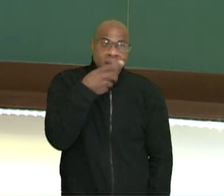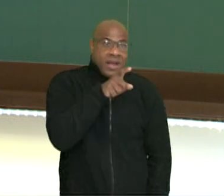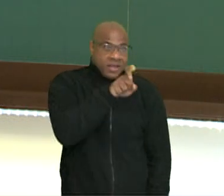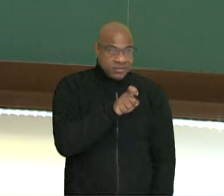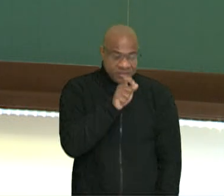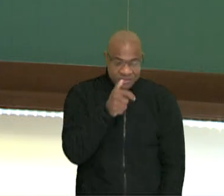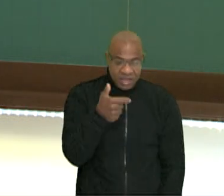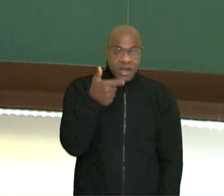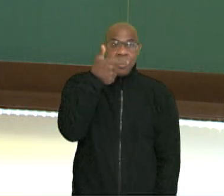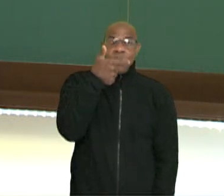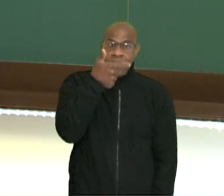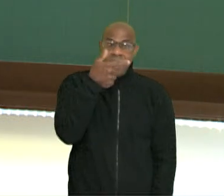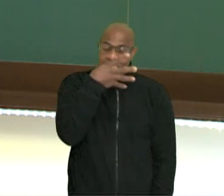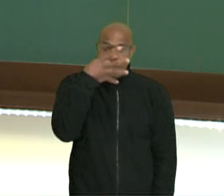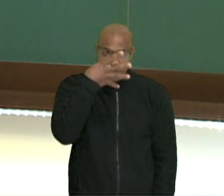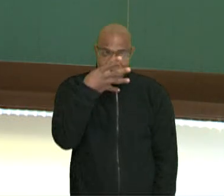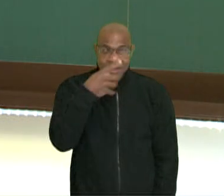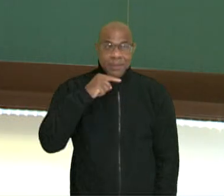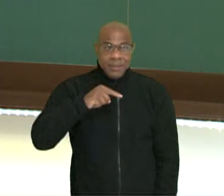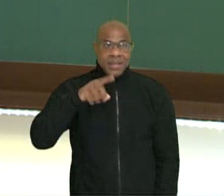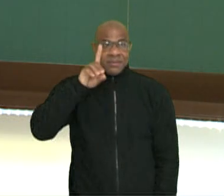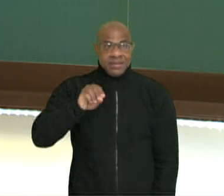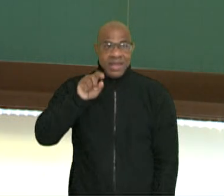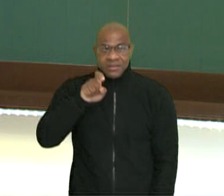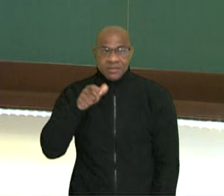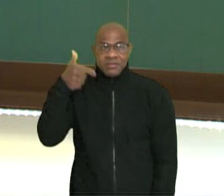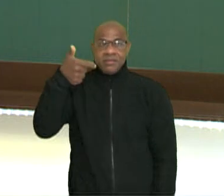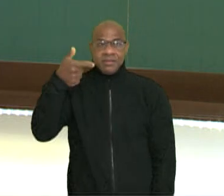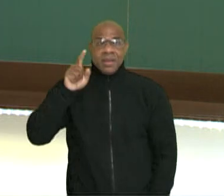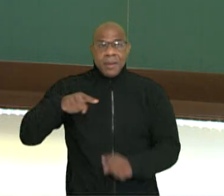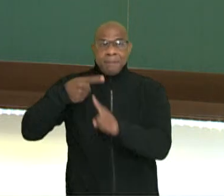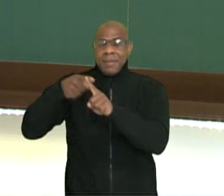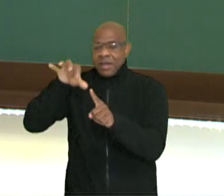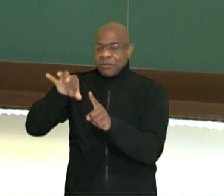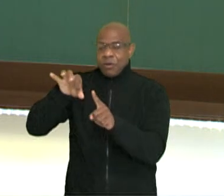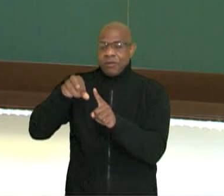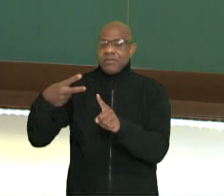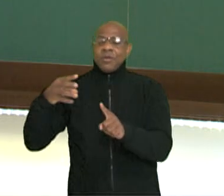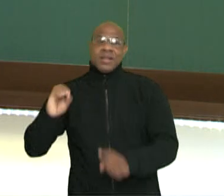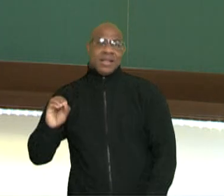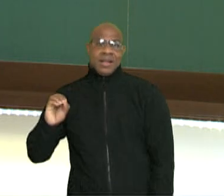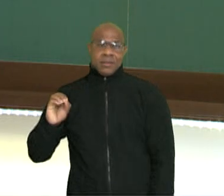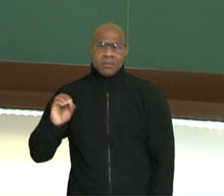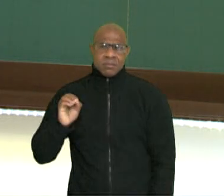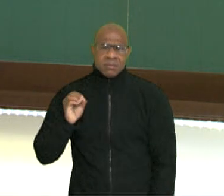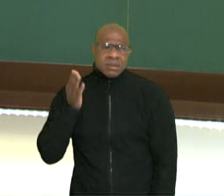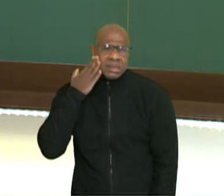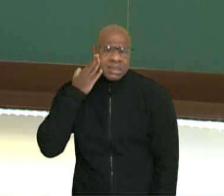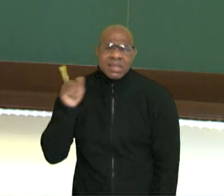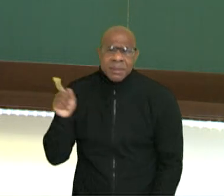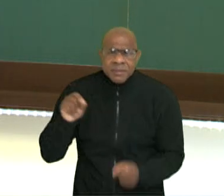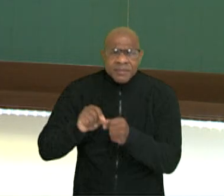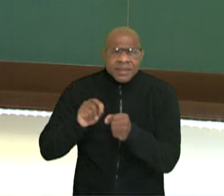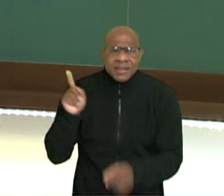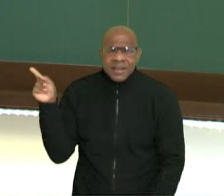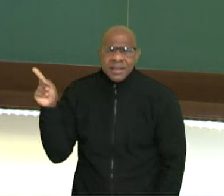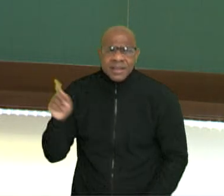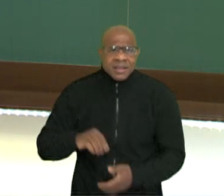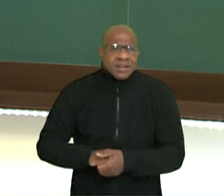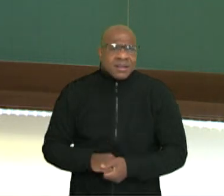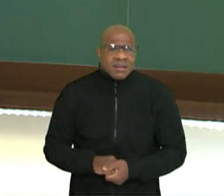uma equação do quarto grau, tá? Menos 10x ao quadrado mais 9 igual a zero. Saberia? Ela